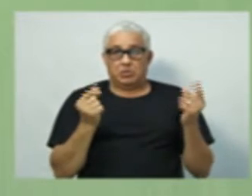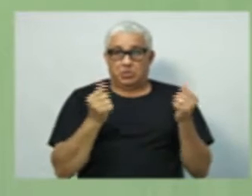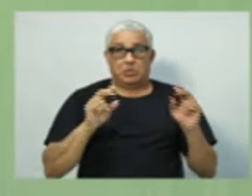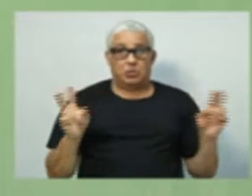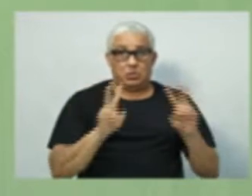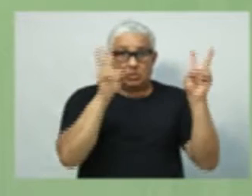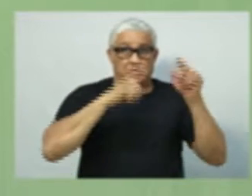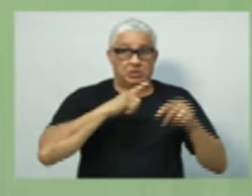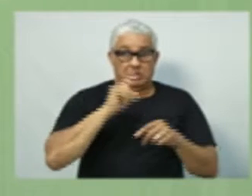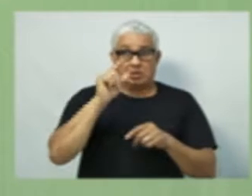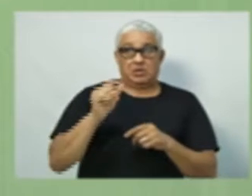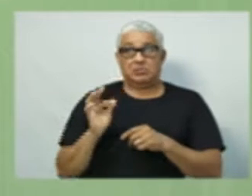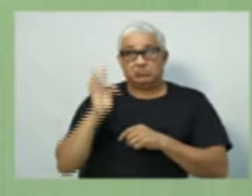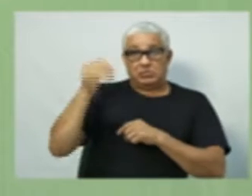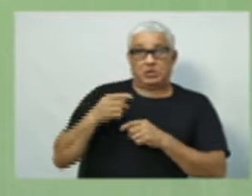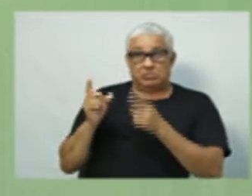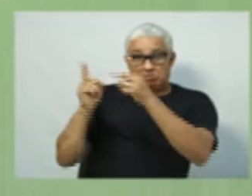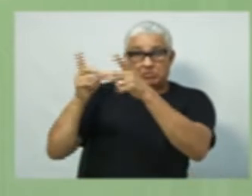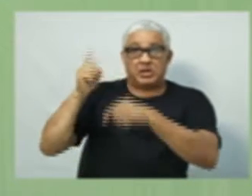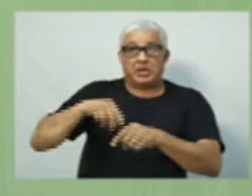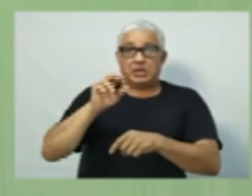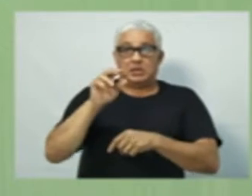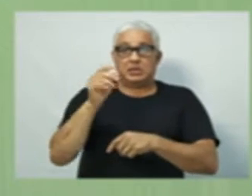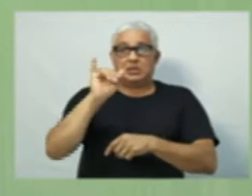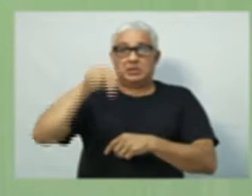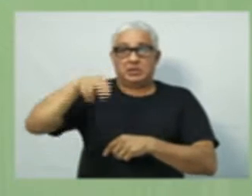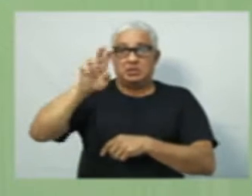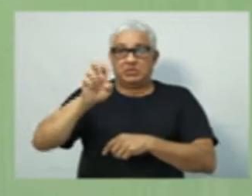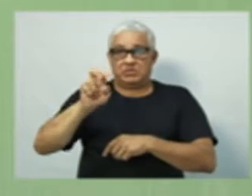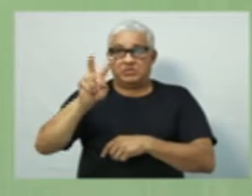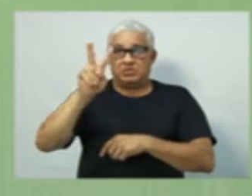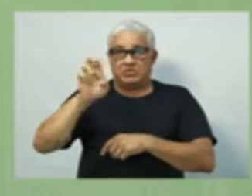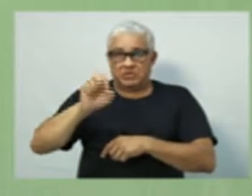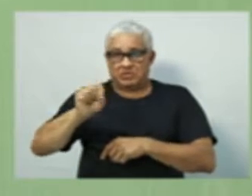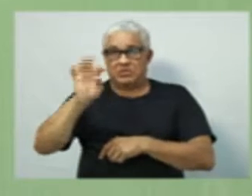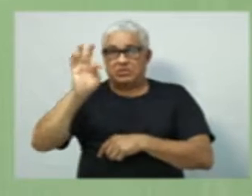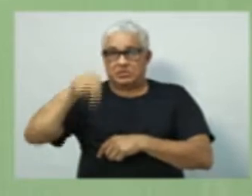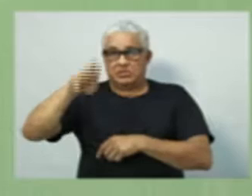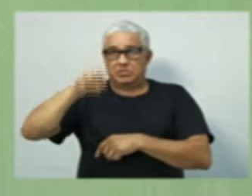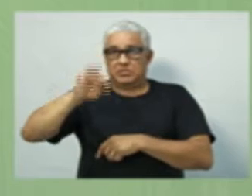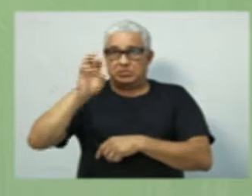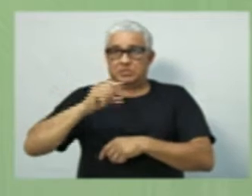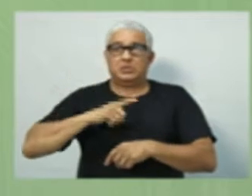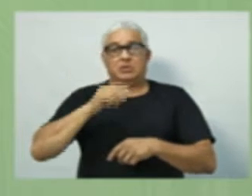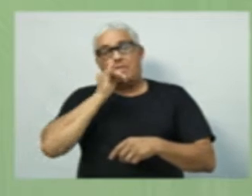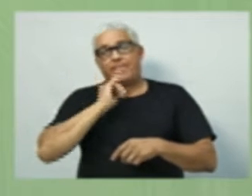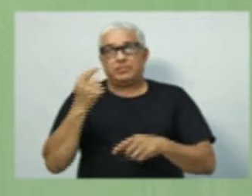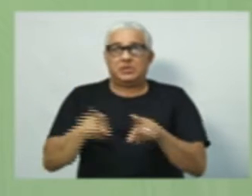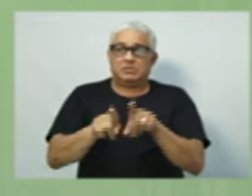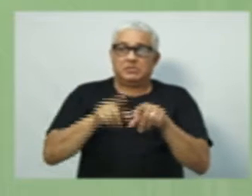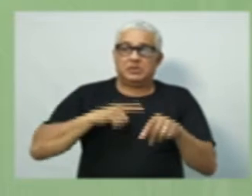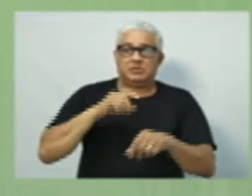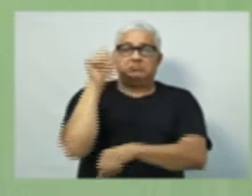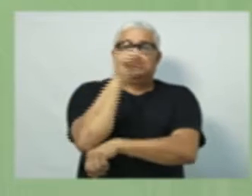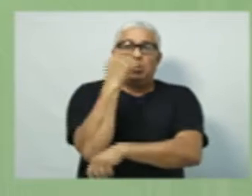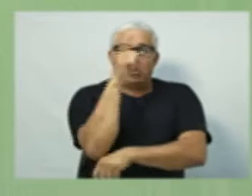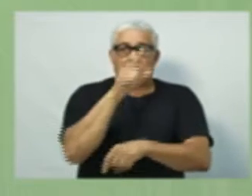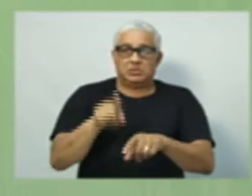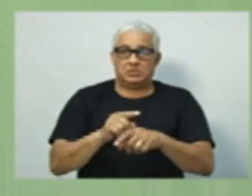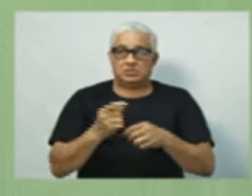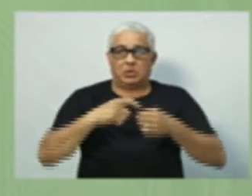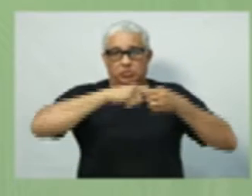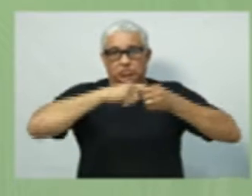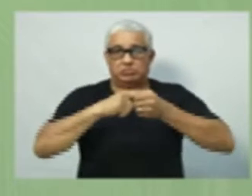frente isso aqui também é um investimento agora se eu tenho um veículo que é pra tá ligado está relacionado diretamente às atividades